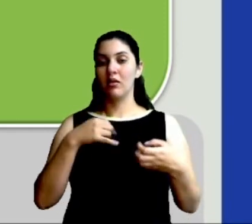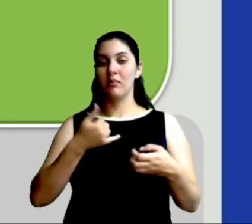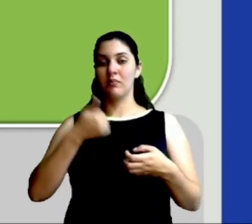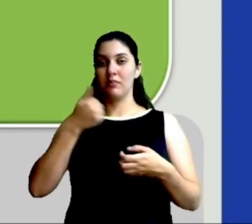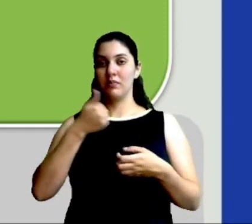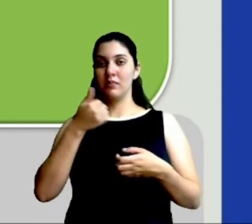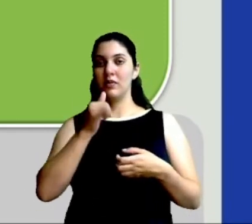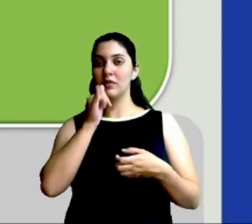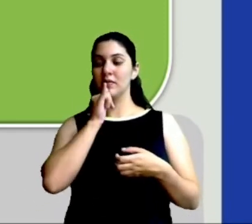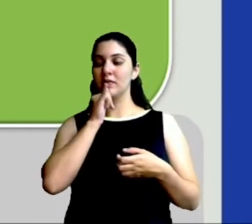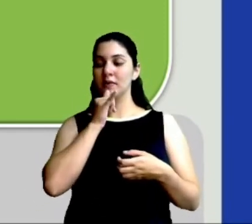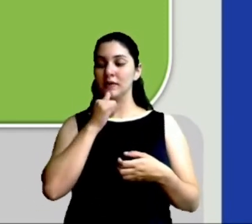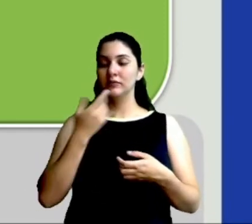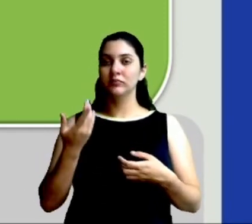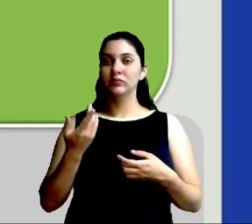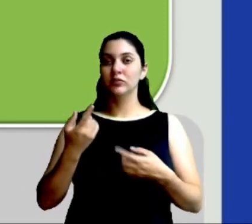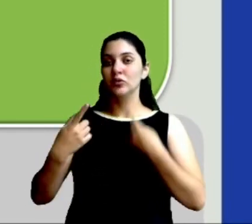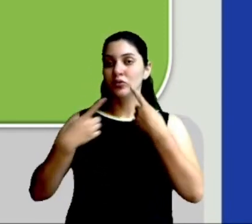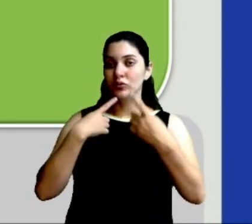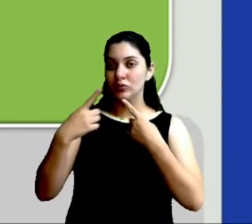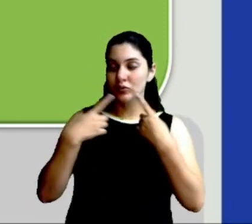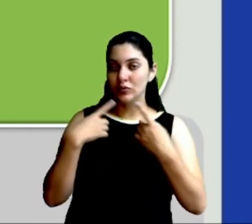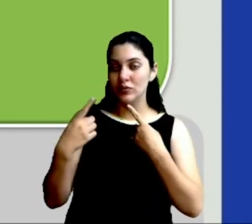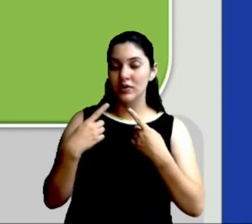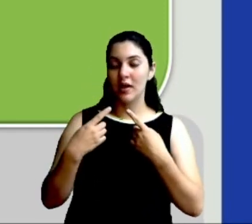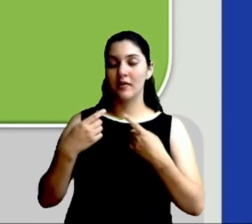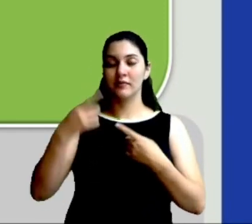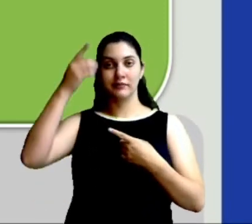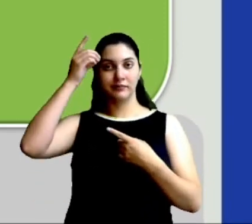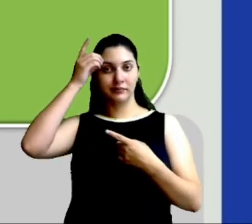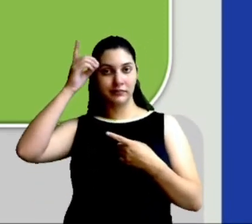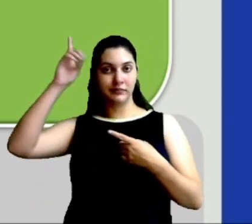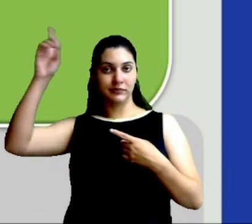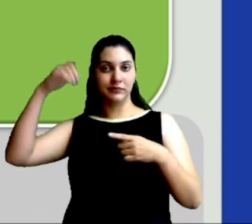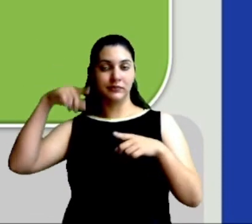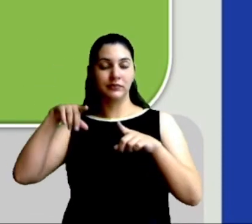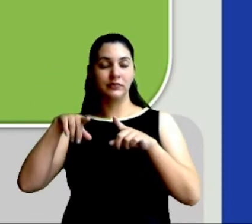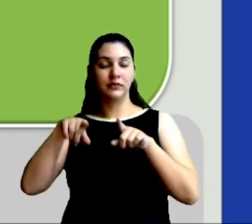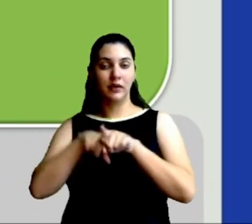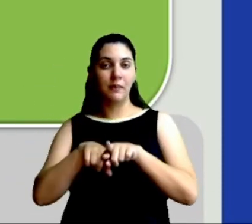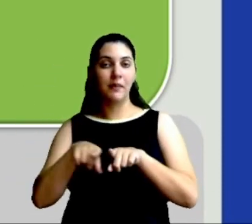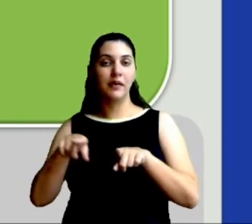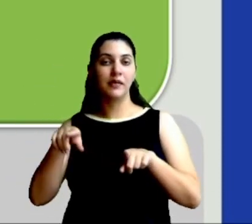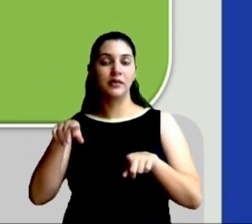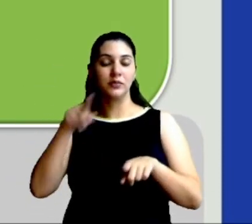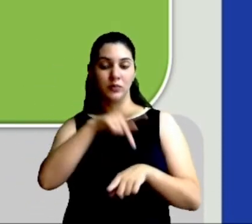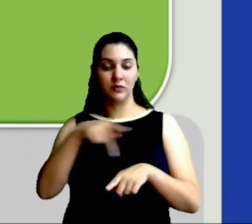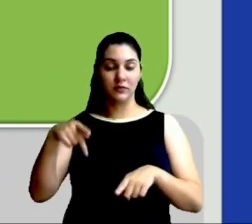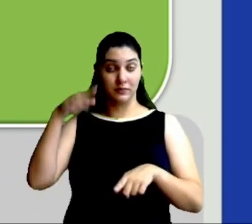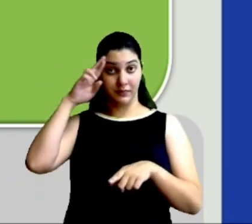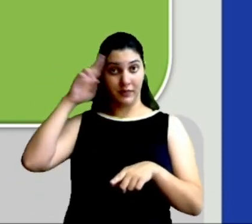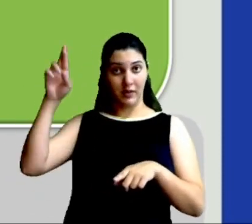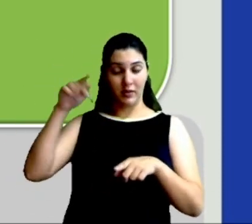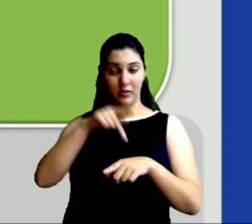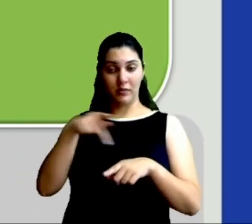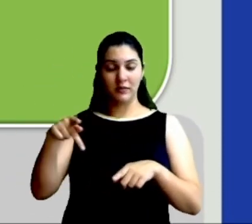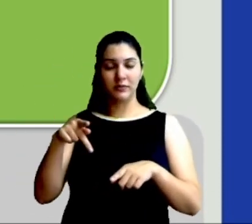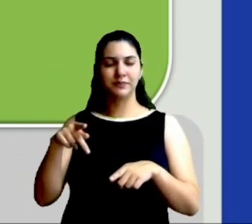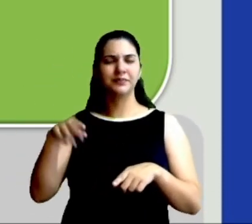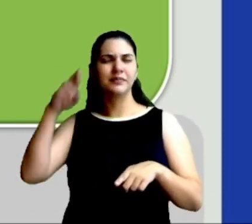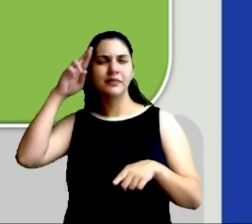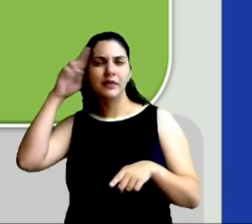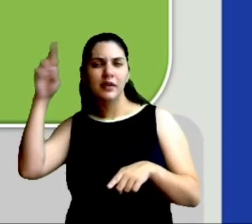exemplo. Discursaram diretor e professores. Discursaram aí é o verbo, diretor e professores é o sujeito